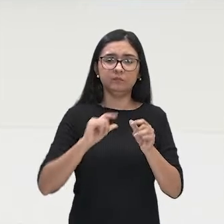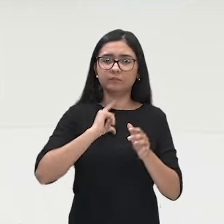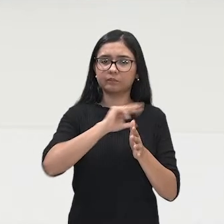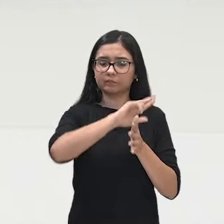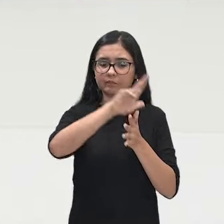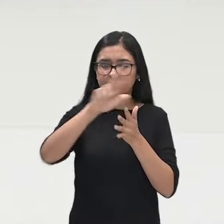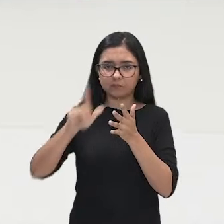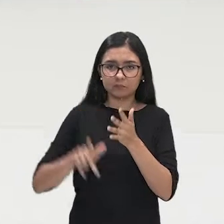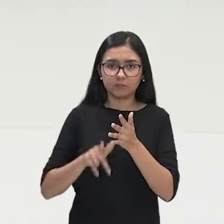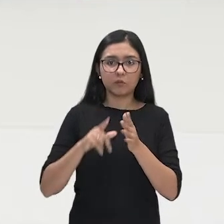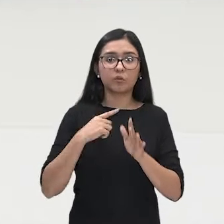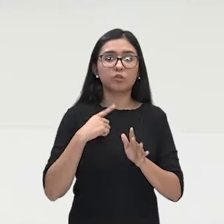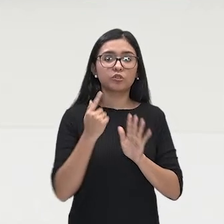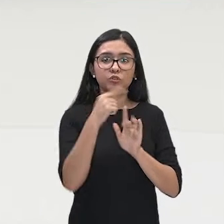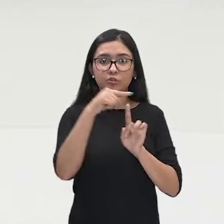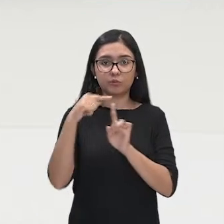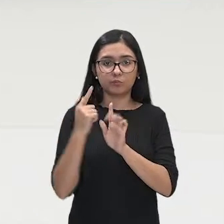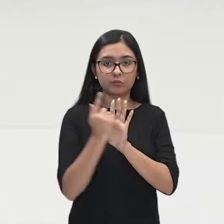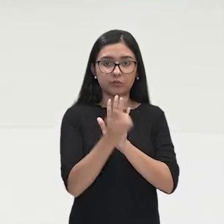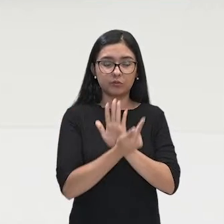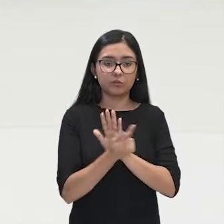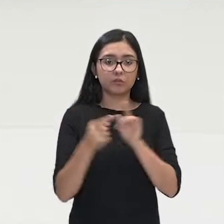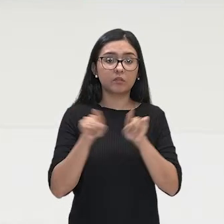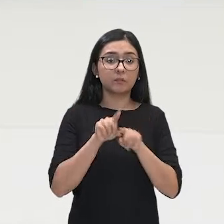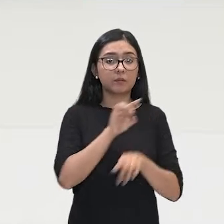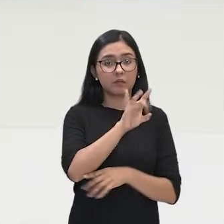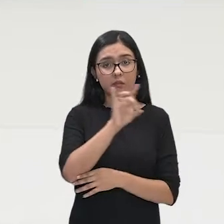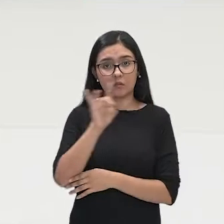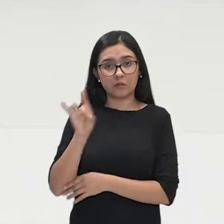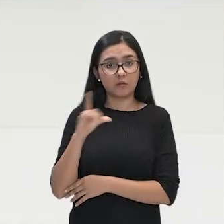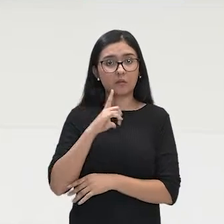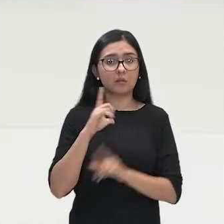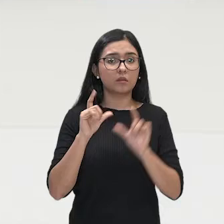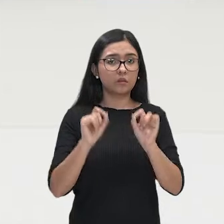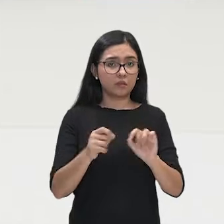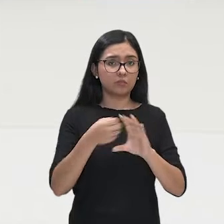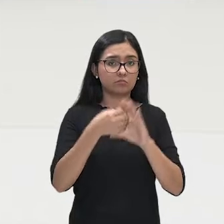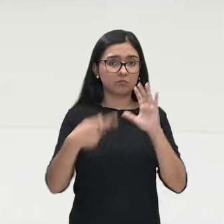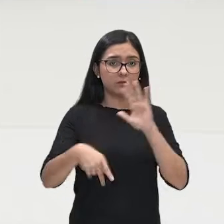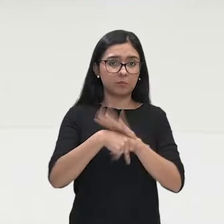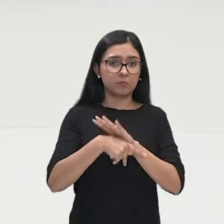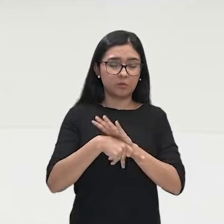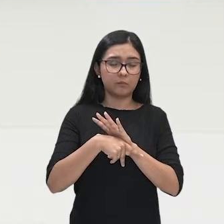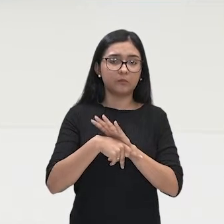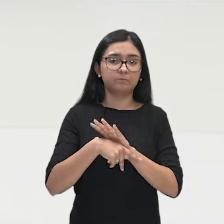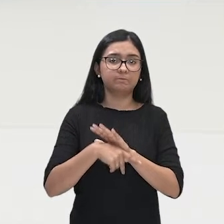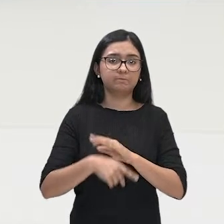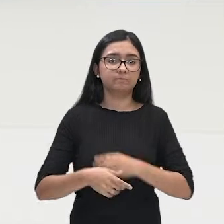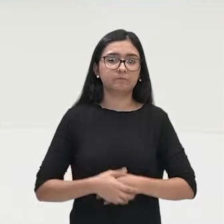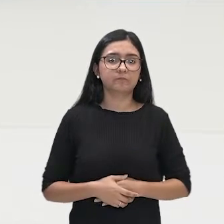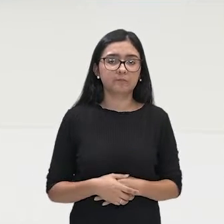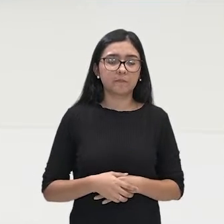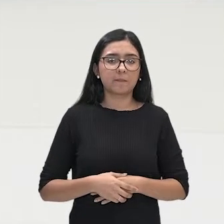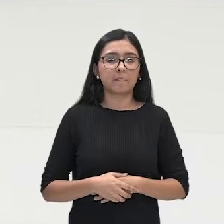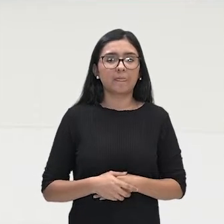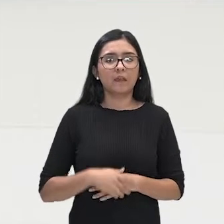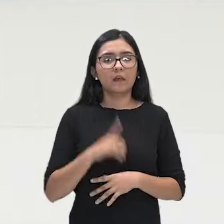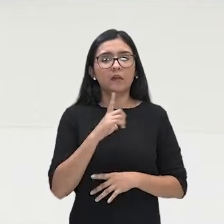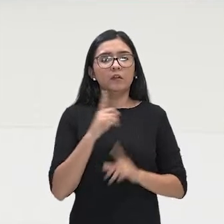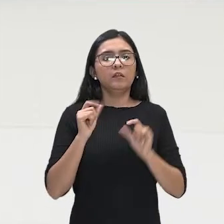diferentes gêneros textuais e cada um vai ter suas particularidades, né? Vai ter